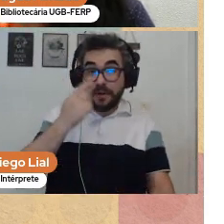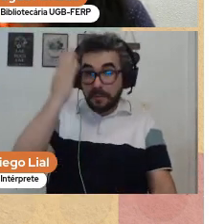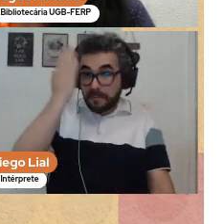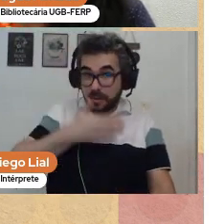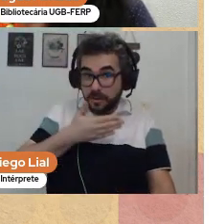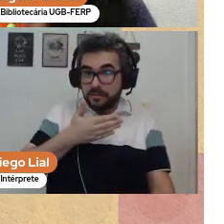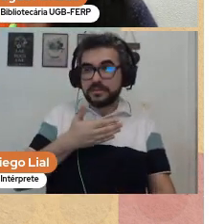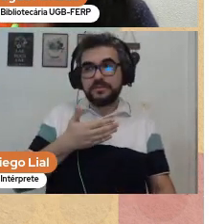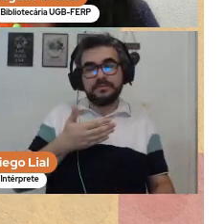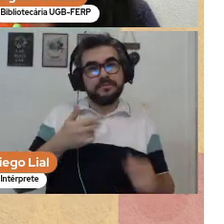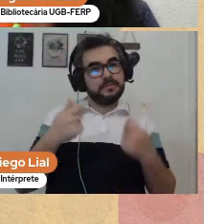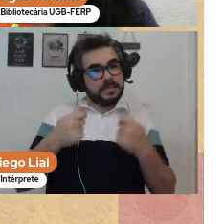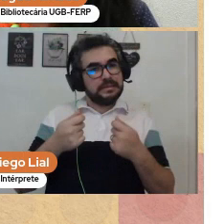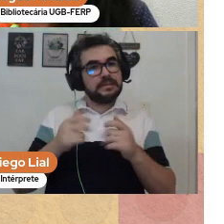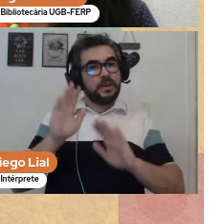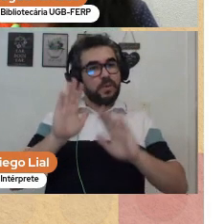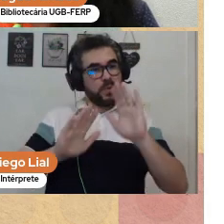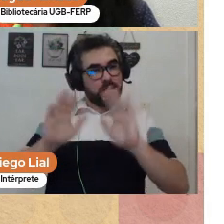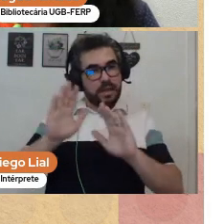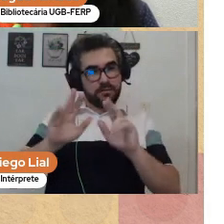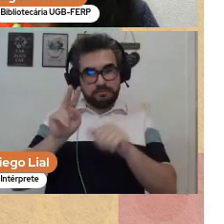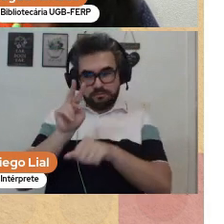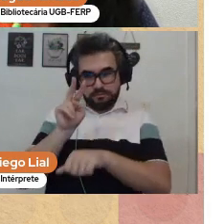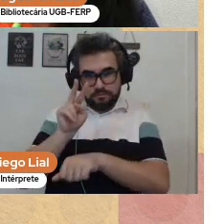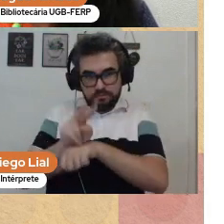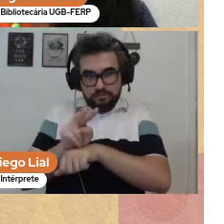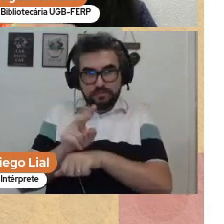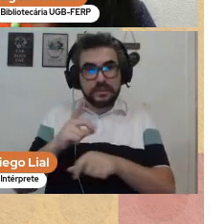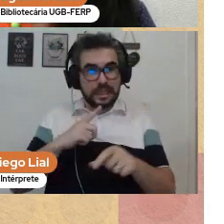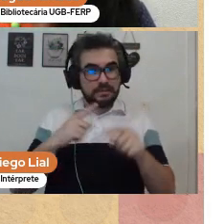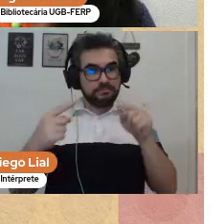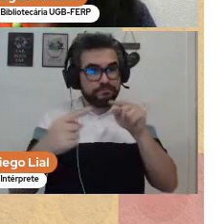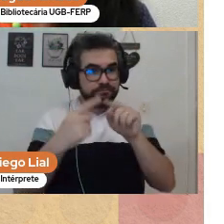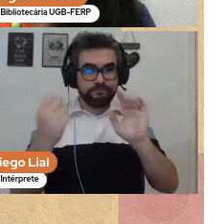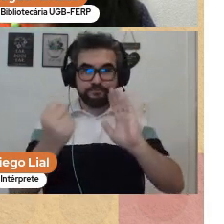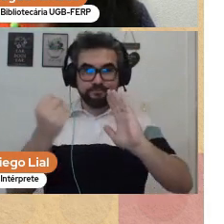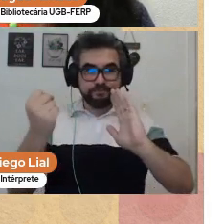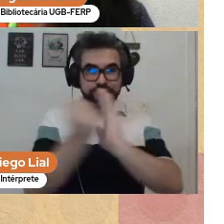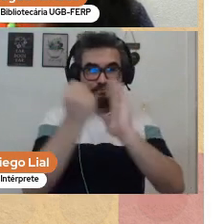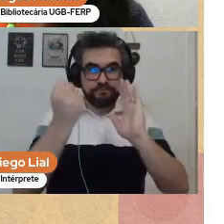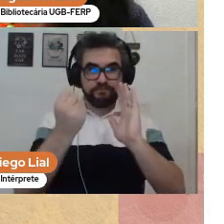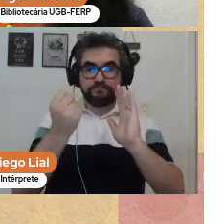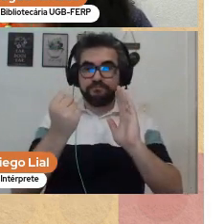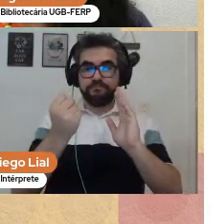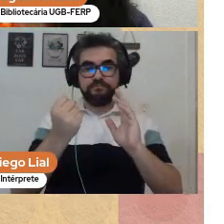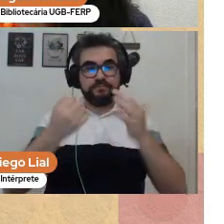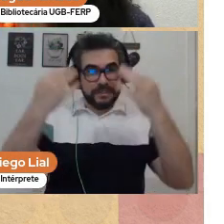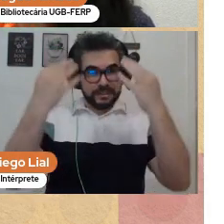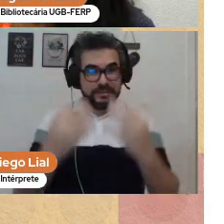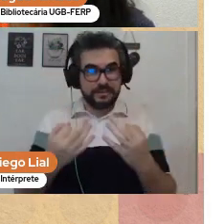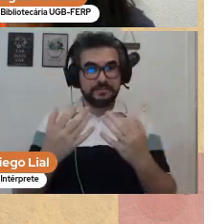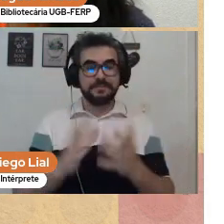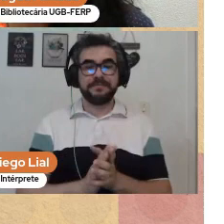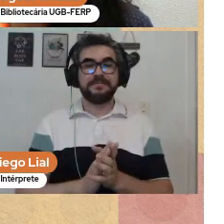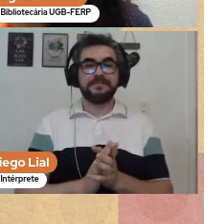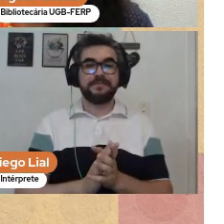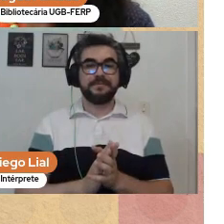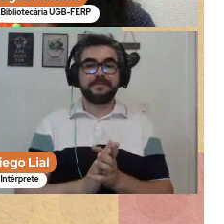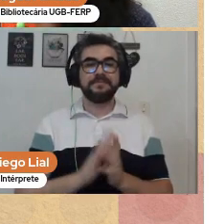sobre a autenticidade, se ela está contemplada, se ela participa desde o momento da sua produção. Pode passar, por